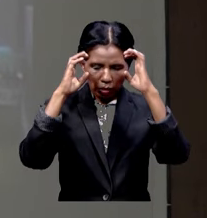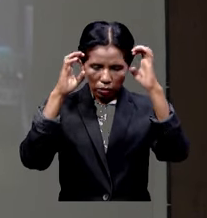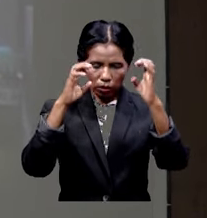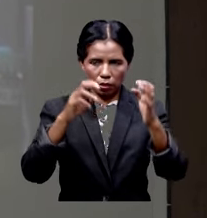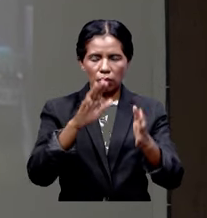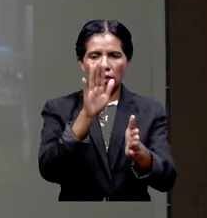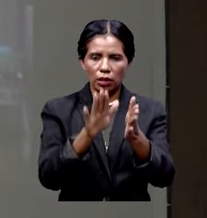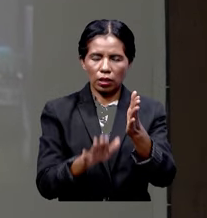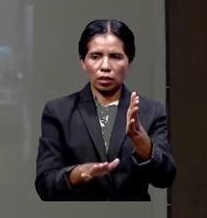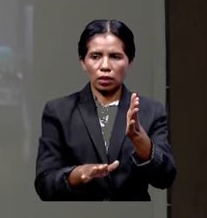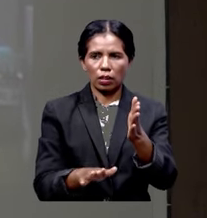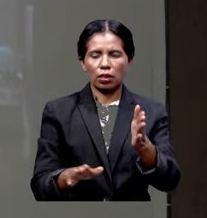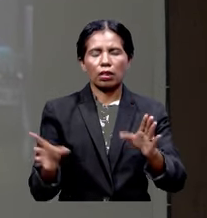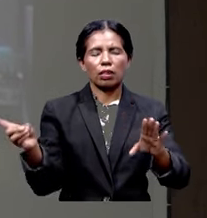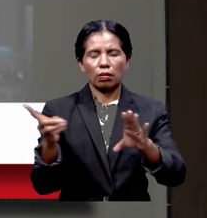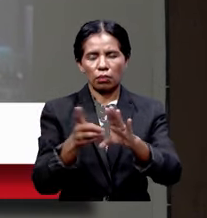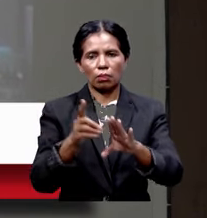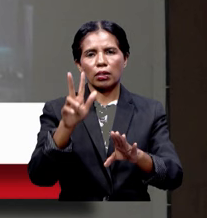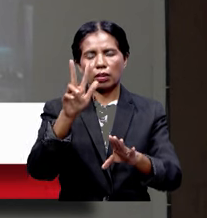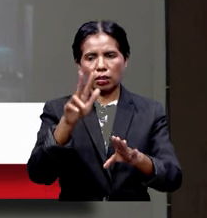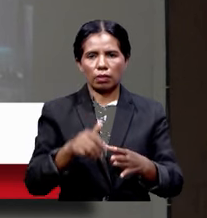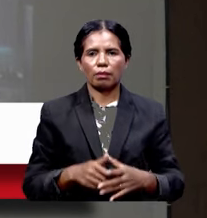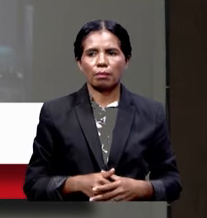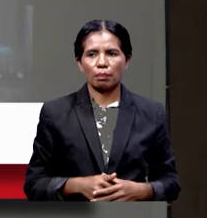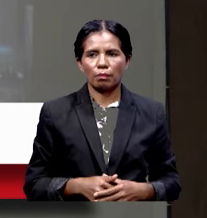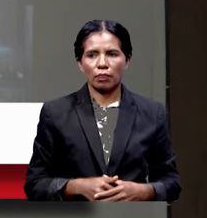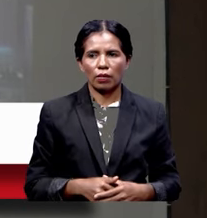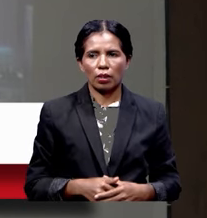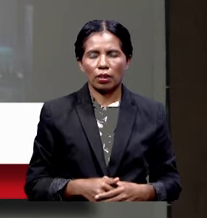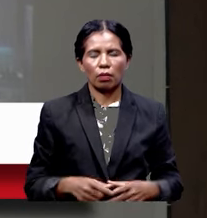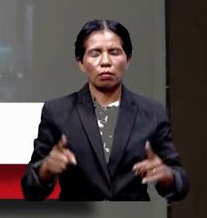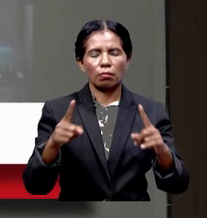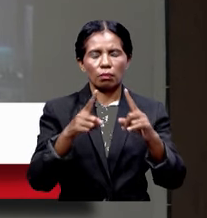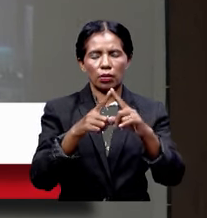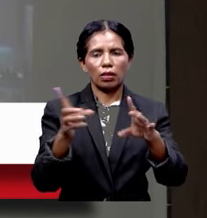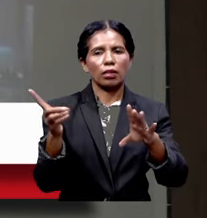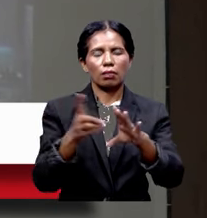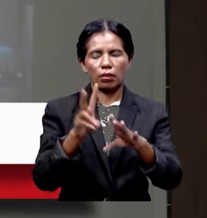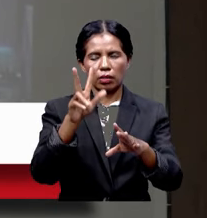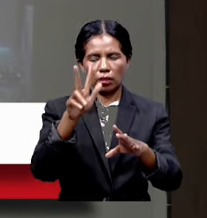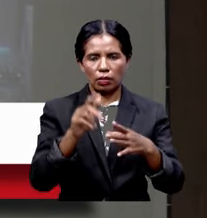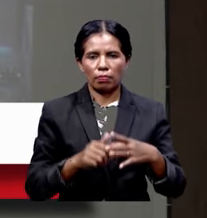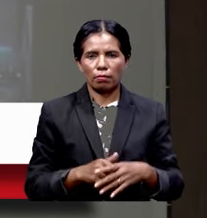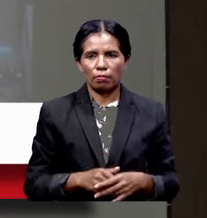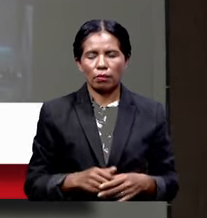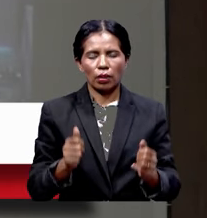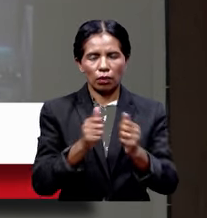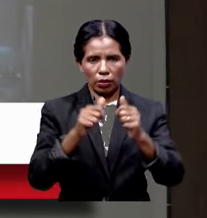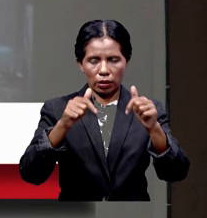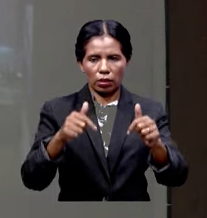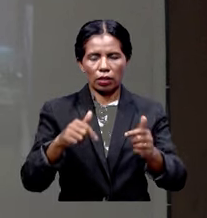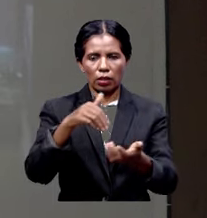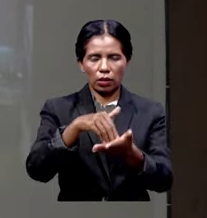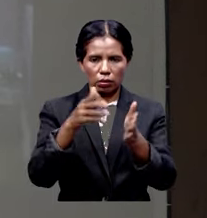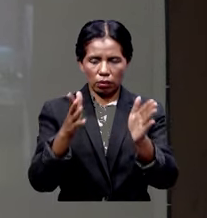que clímaca diploma 3. Ou baixa relato. Hoida né, maca alumni